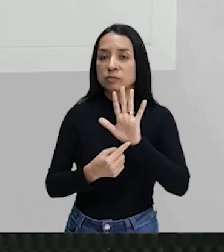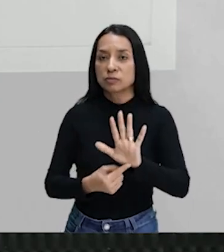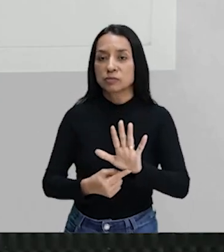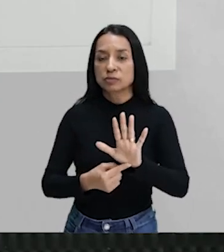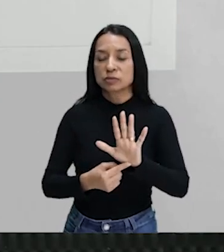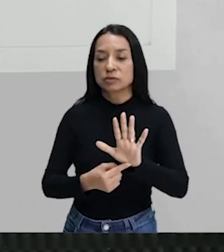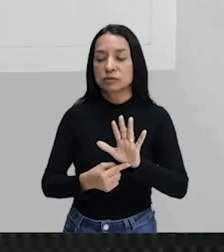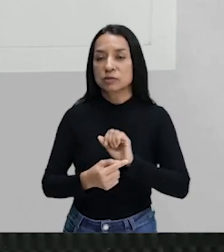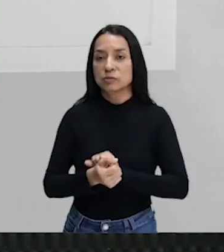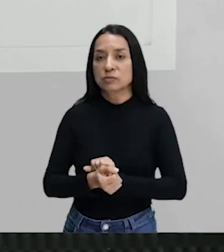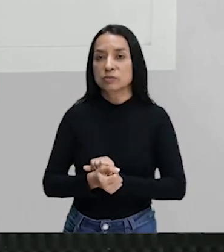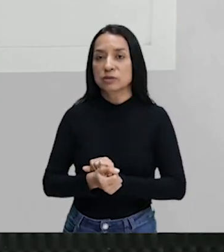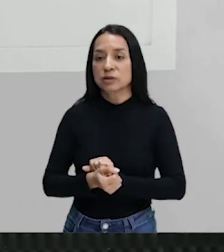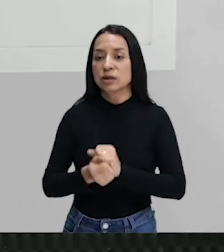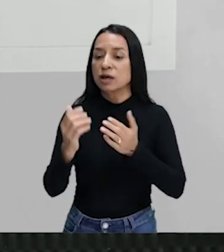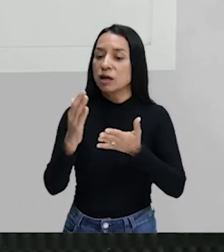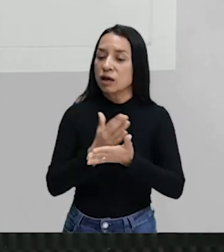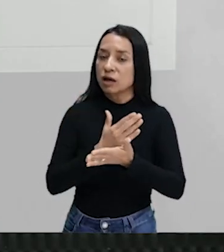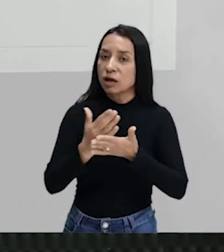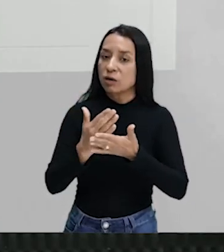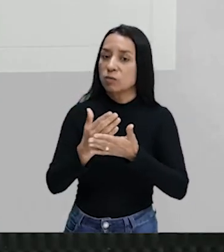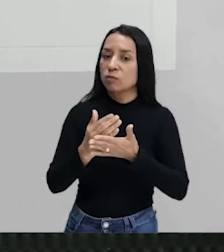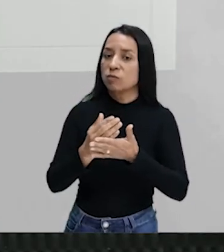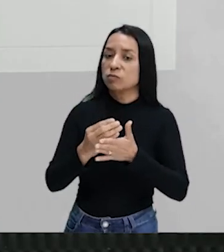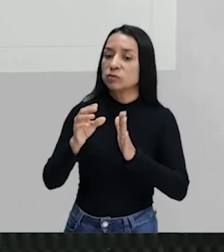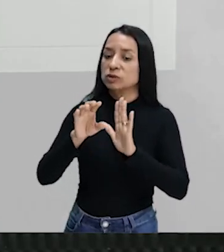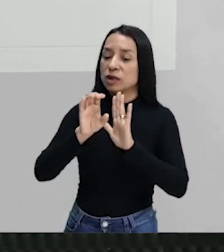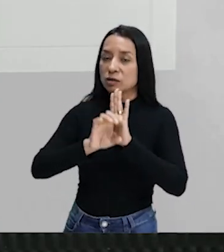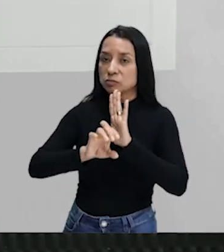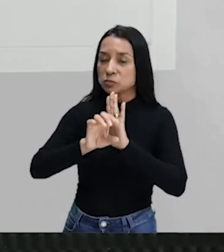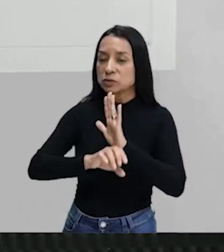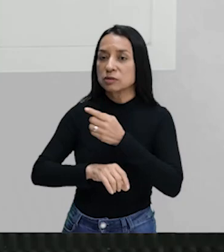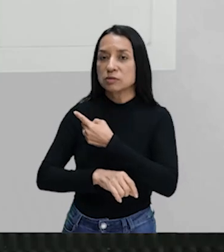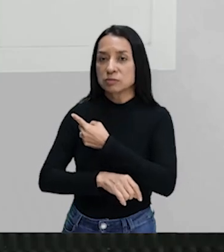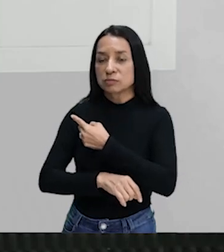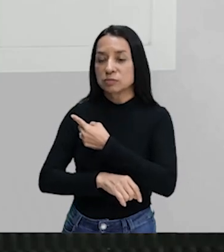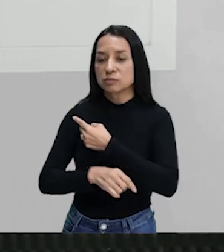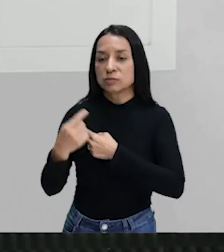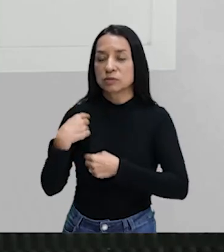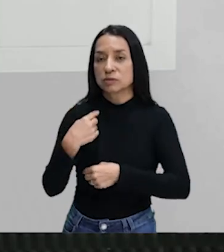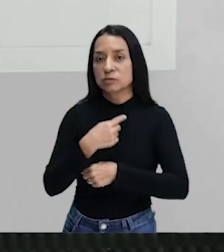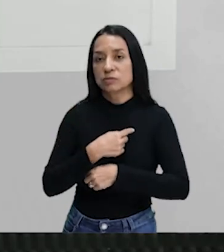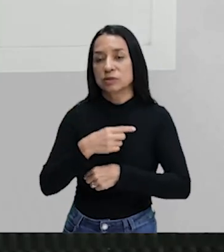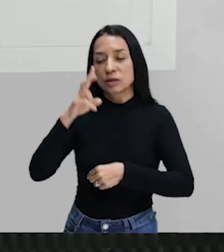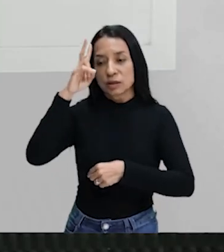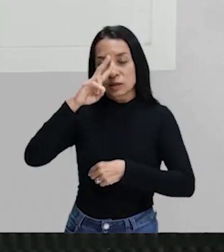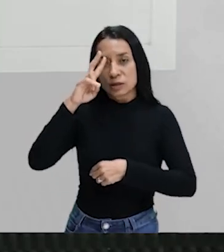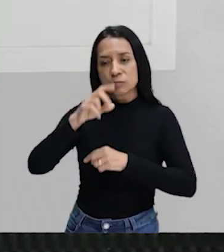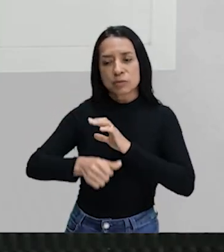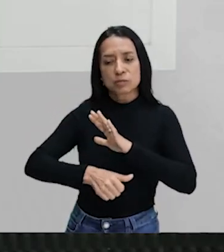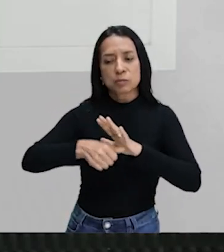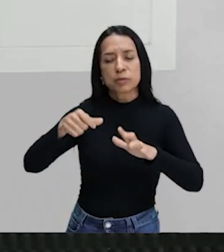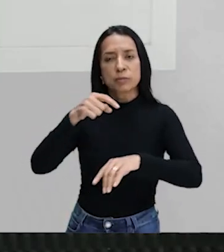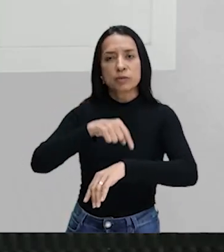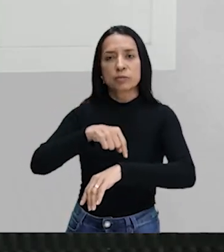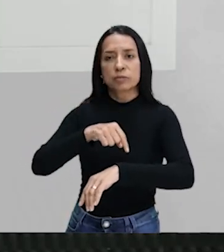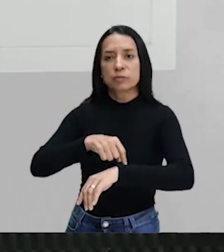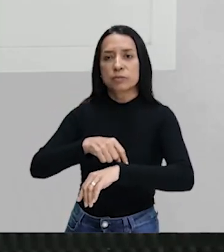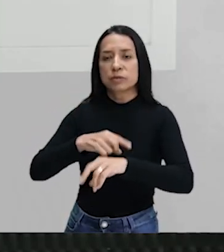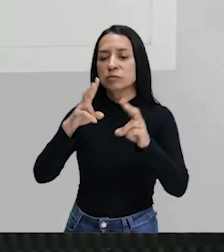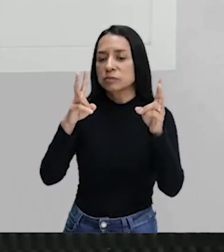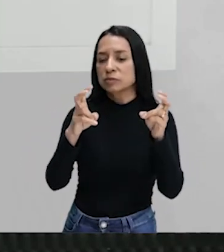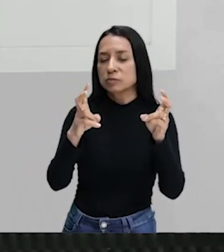série de considerações para nós. Lembrando vocês, a priori, ou seja, em primeiro momento, que a